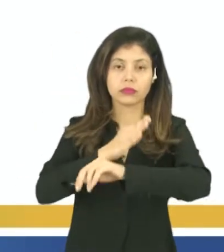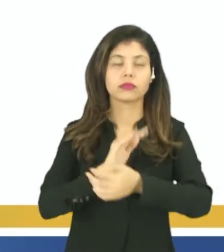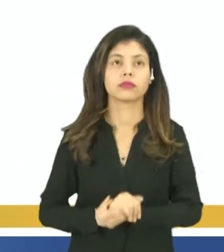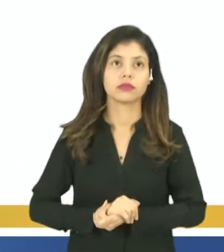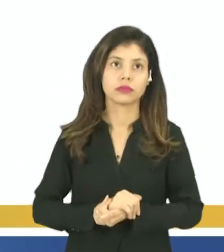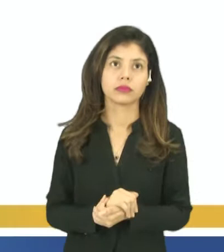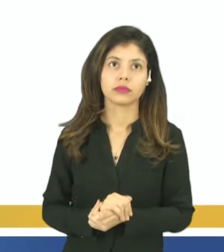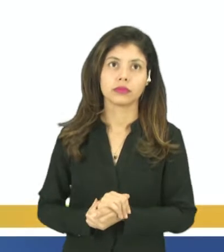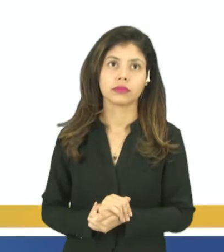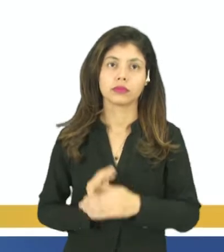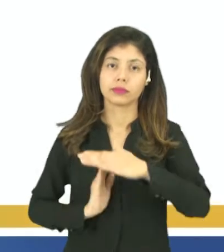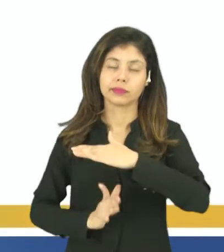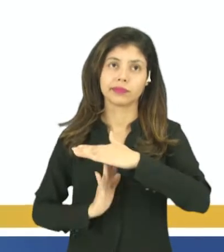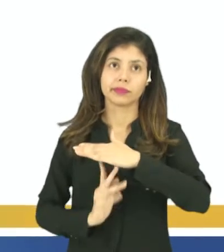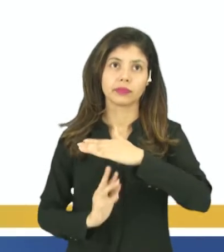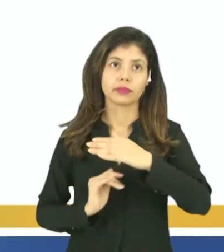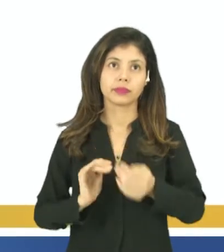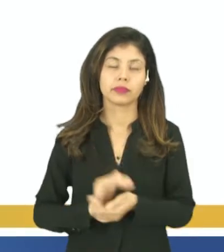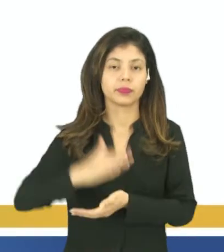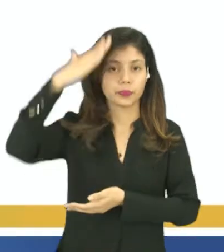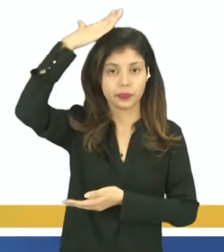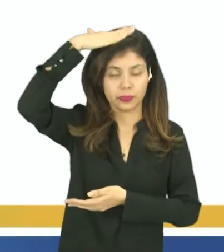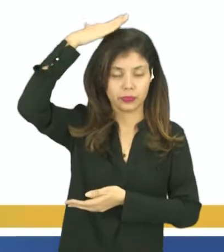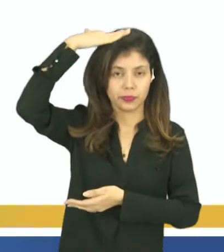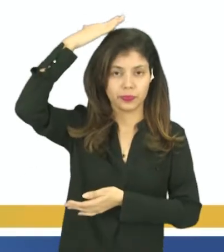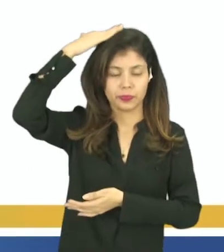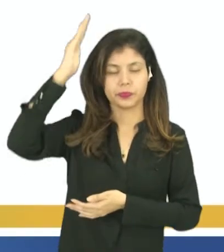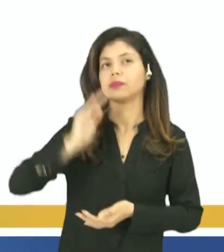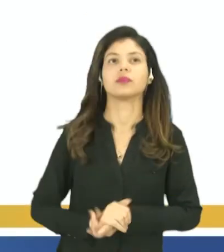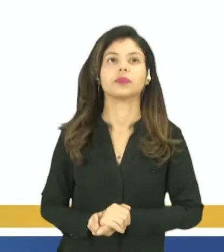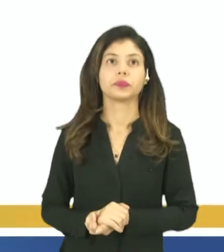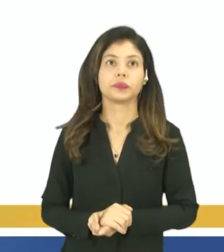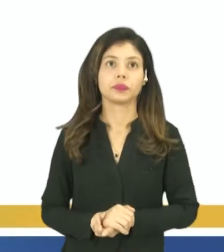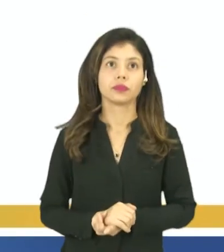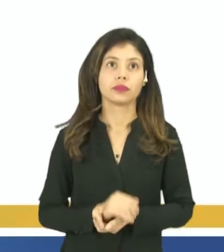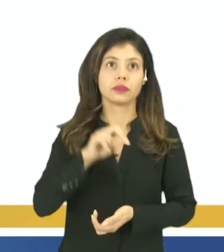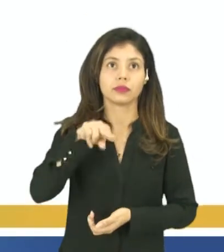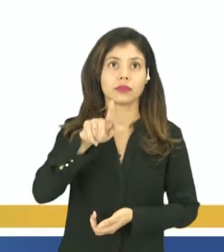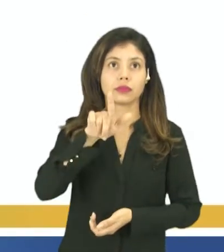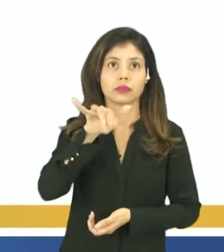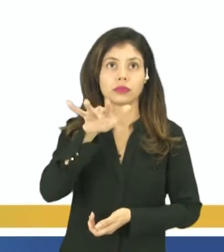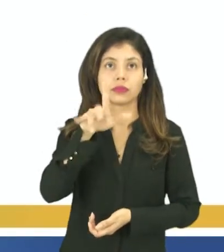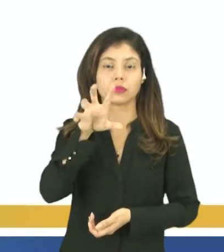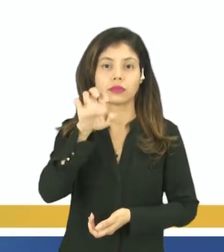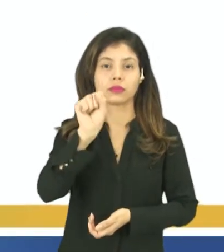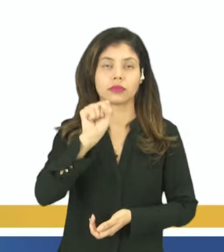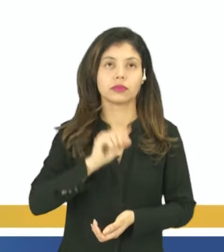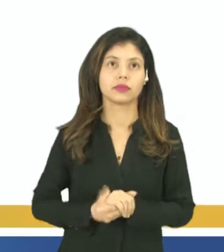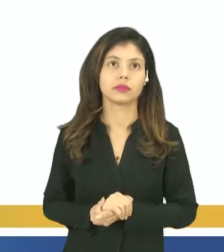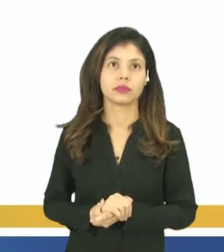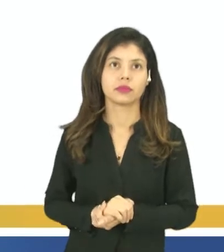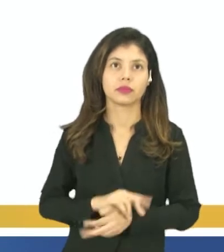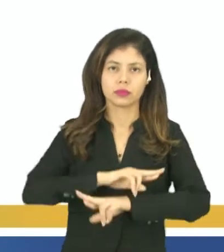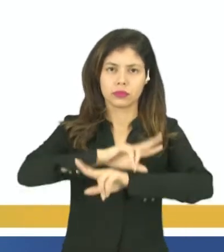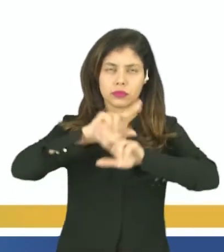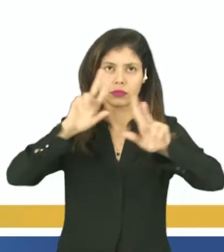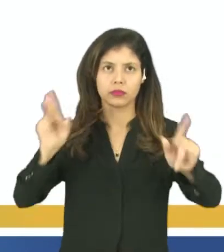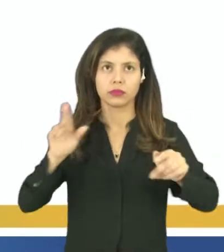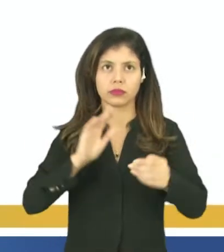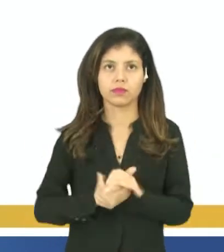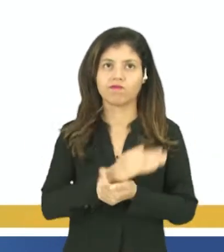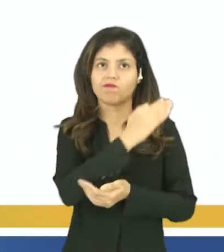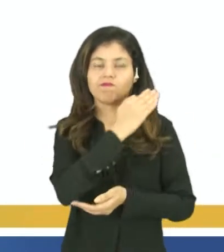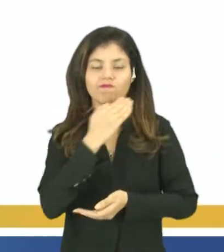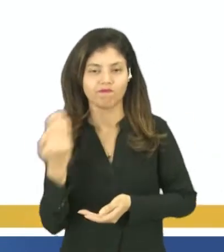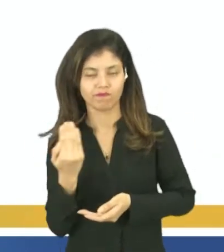entrada de imigrantes vindos do México. Número 2, Nogales. Centenas de imigrantes morreram